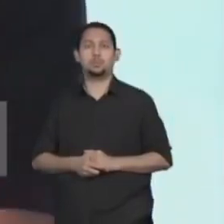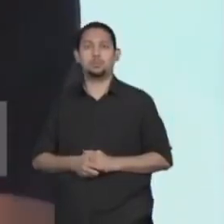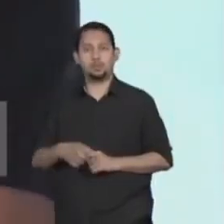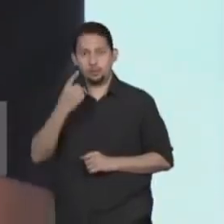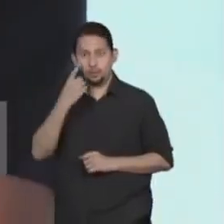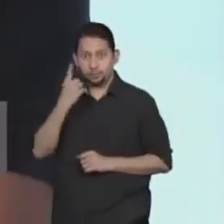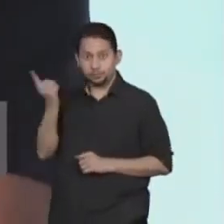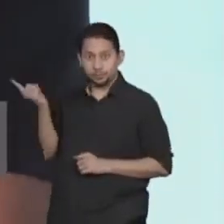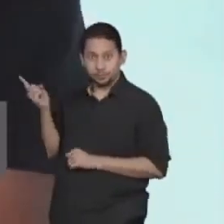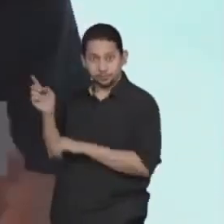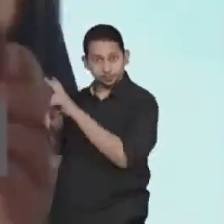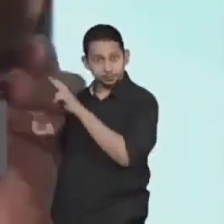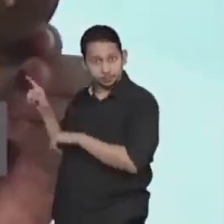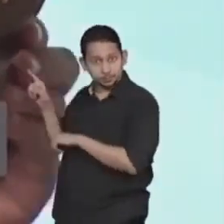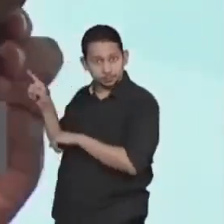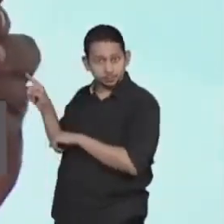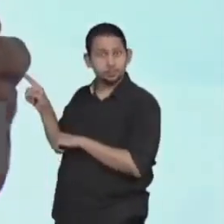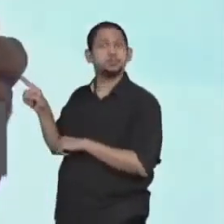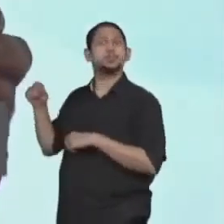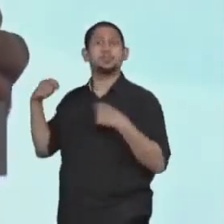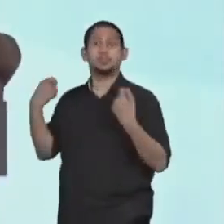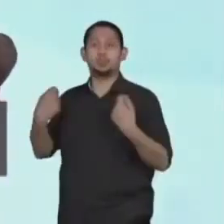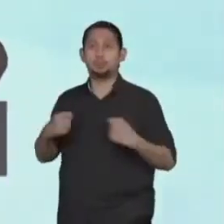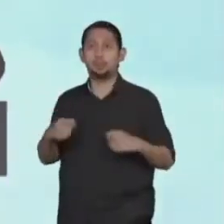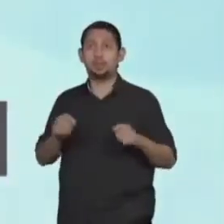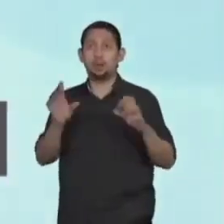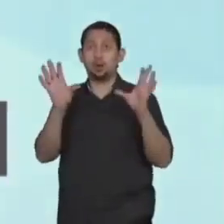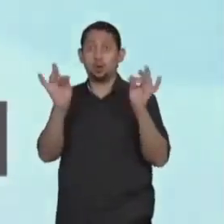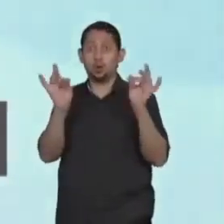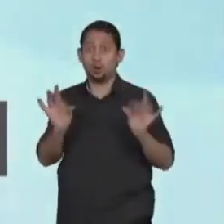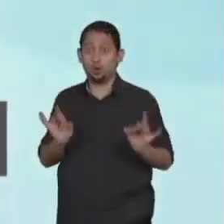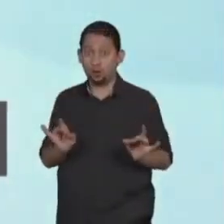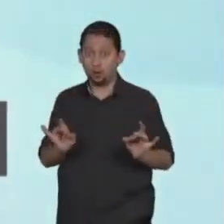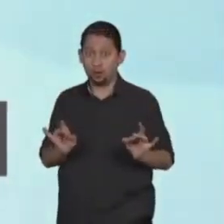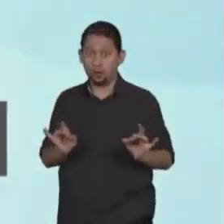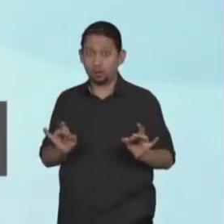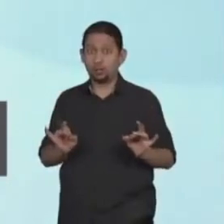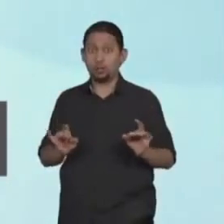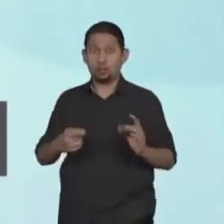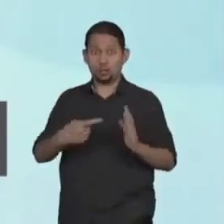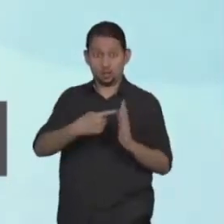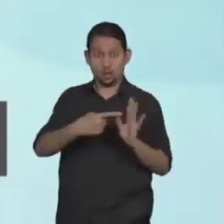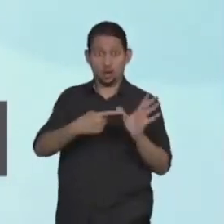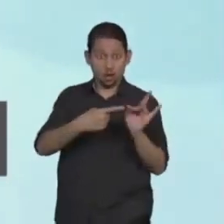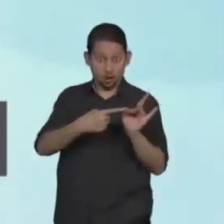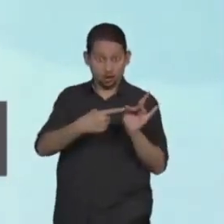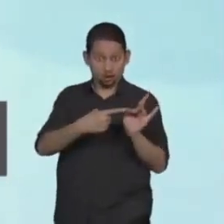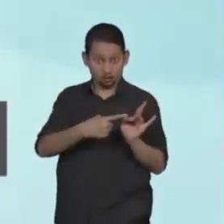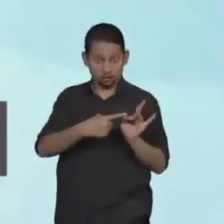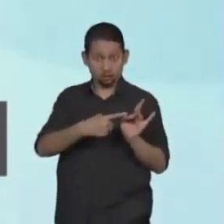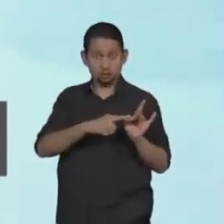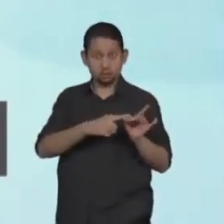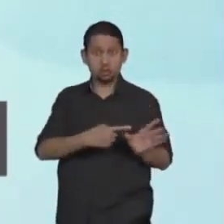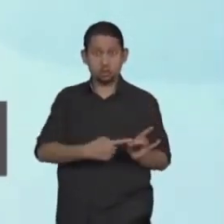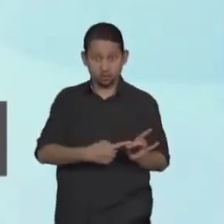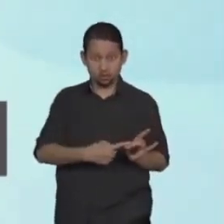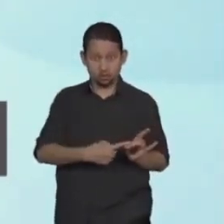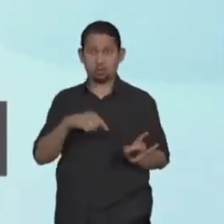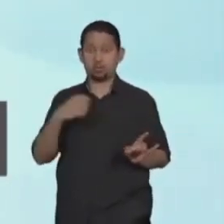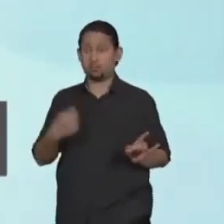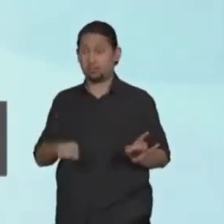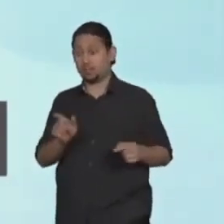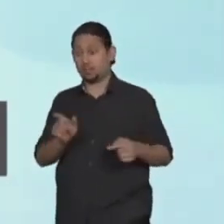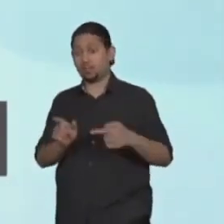Essas peças você precisa colar. Você vai passar cola em cada uma delas, porque elas precisam estar